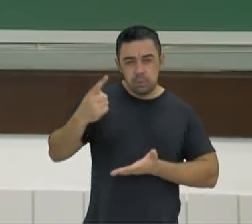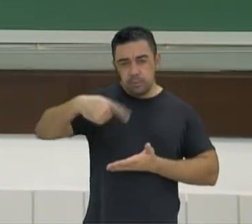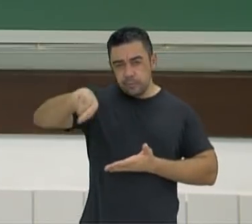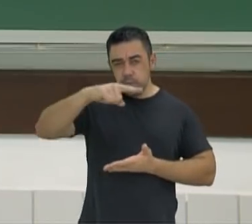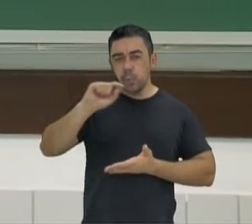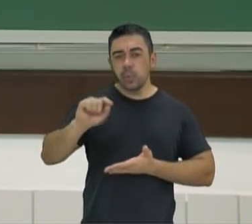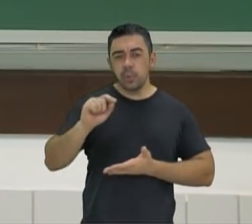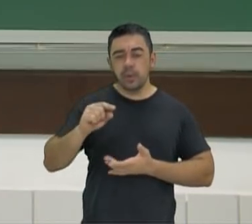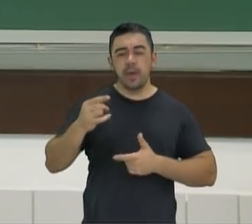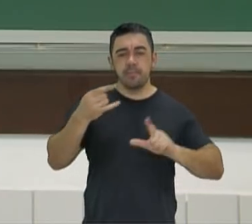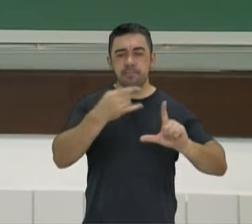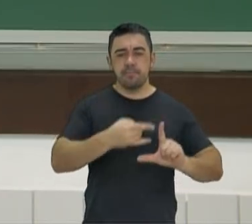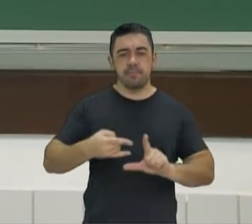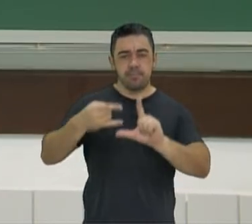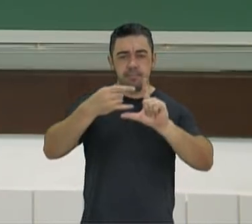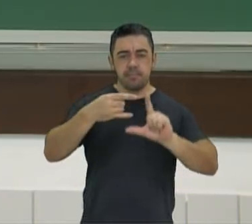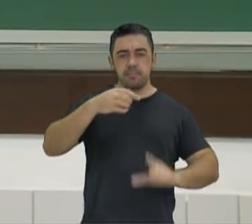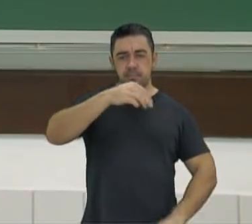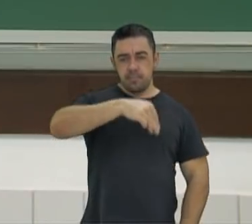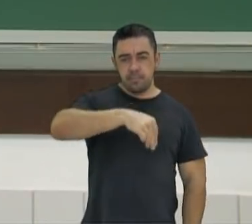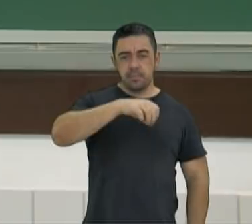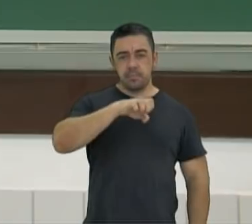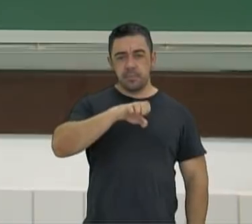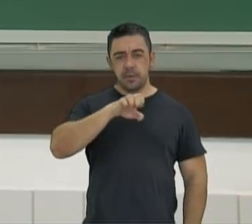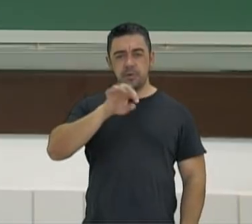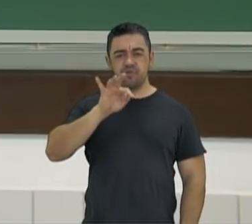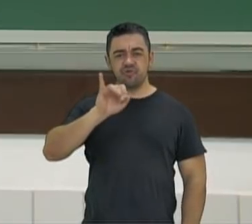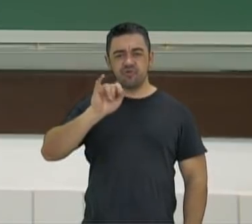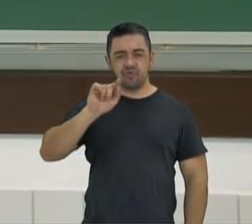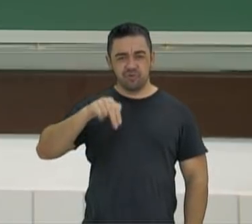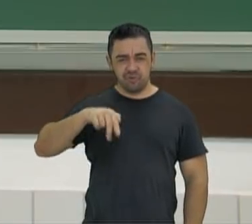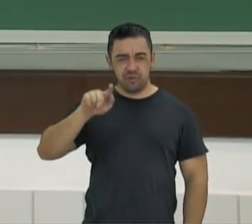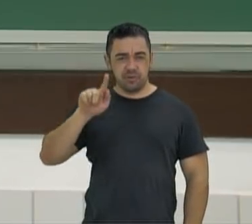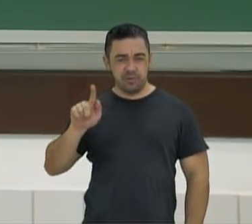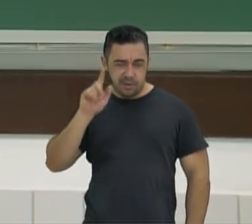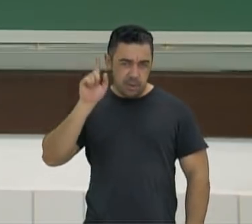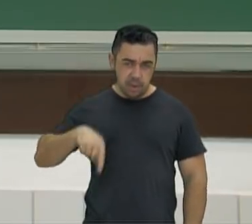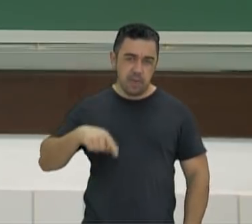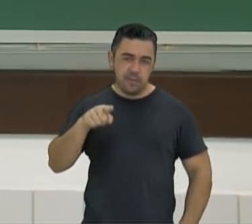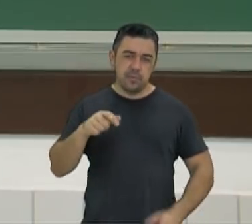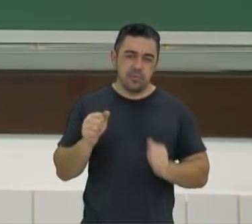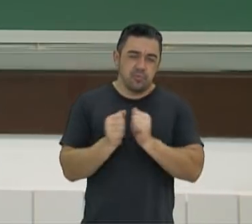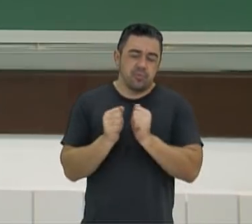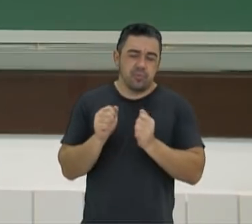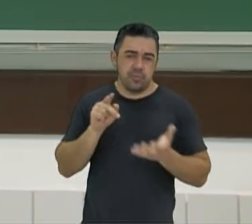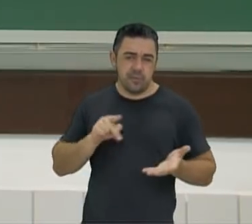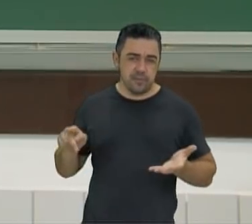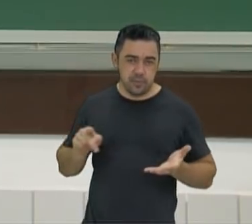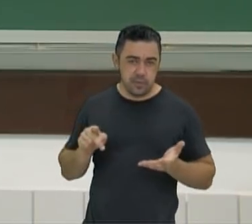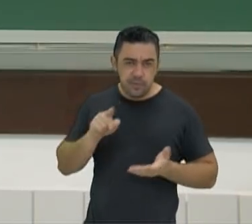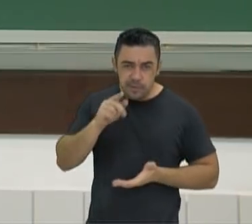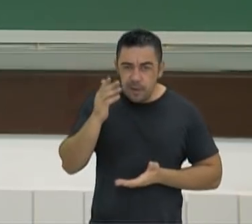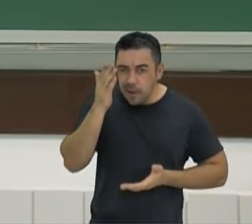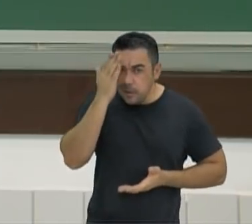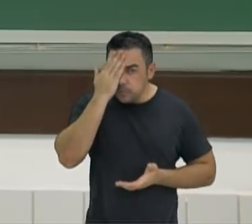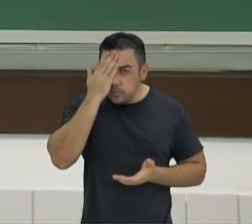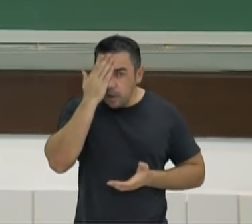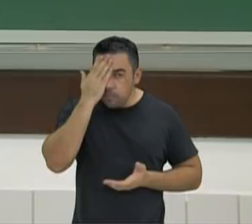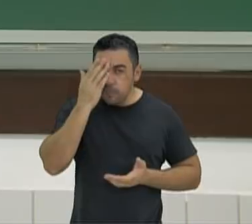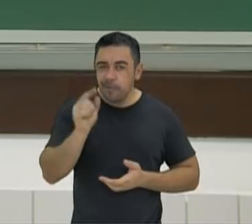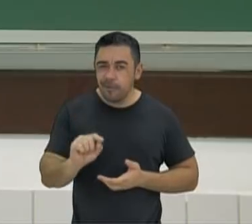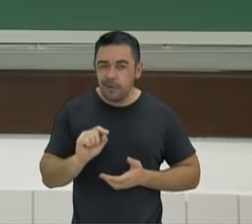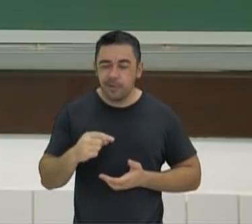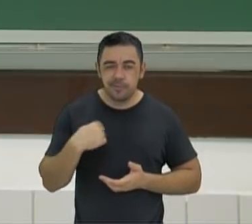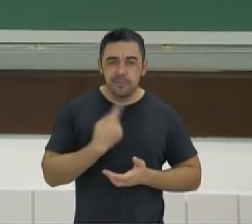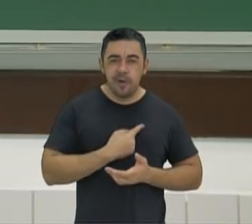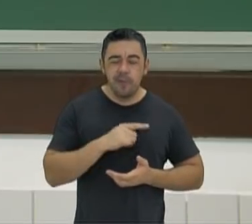vocês Meet, aquela ferramenta de webconferência onde você consegue interagir com o seu professor. E querem saber de uma coisa? Nós,